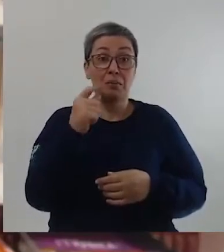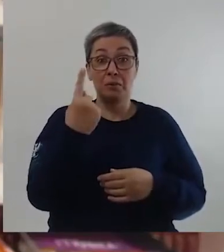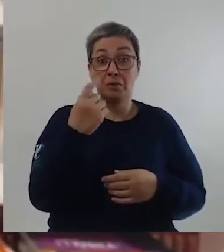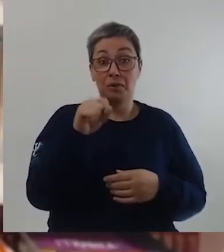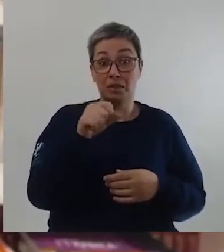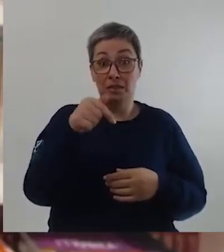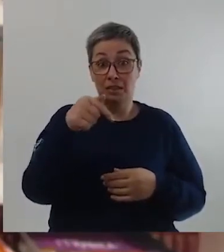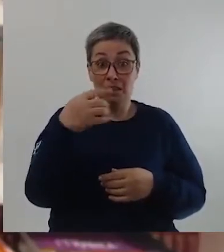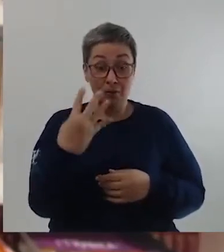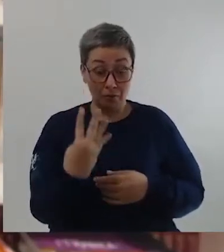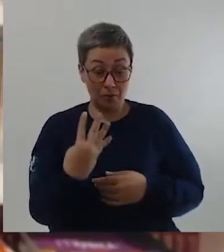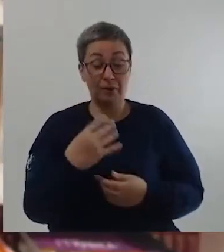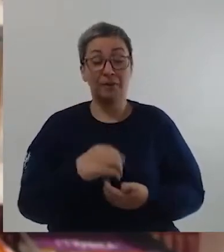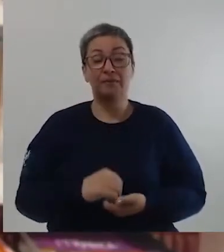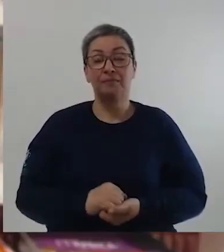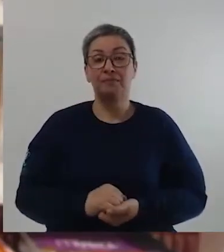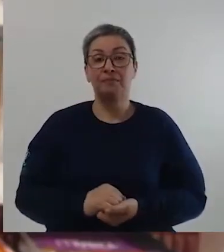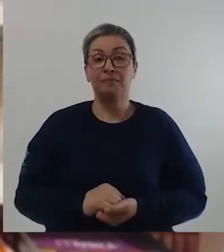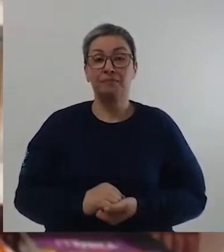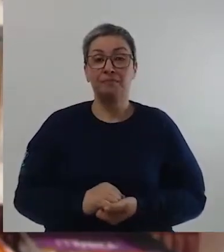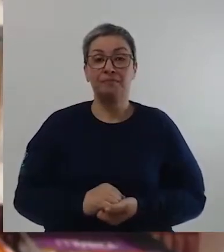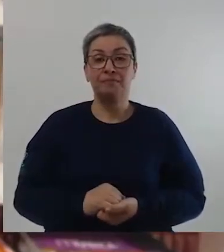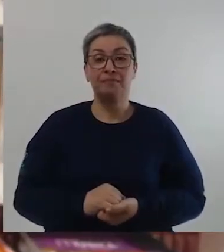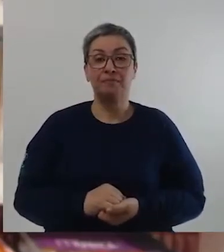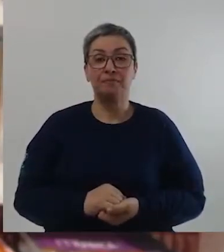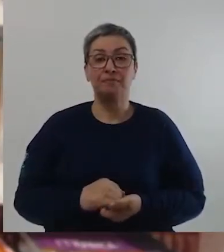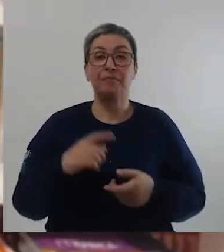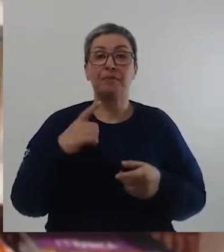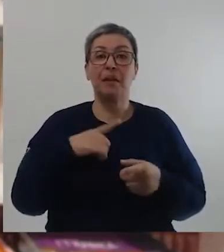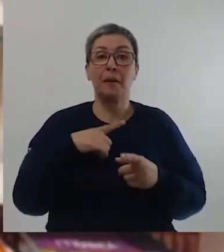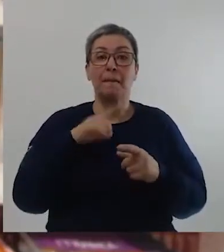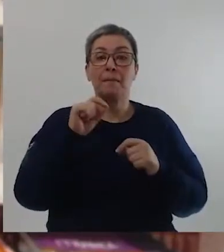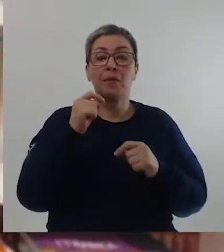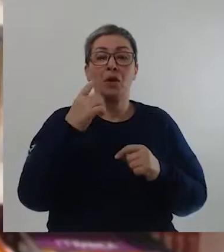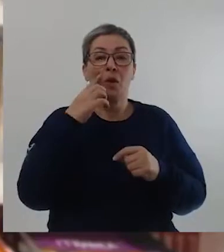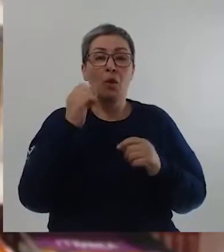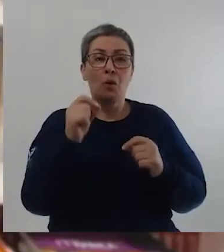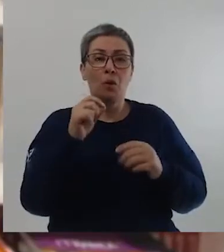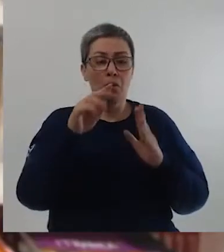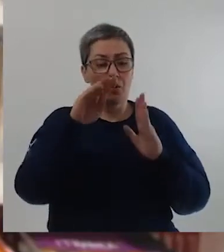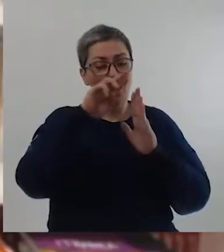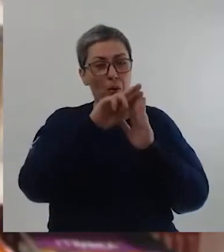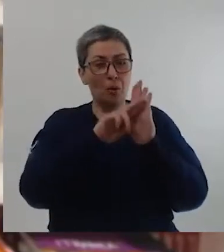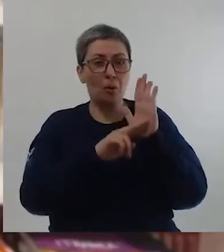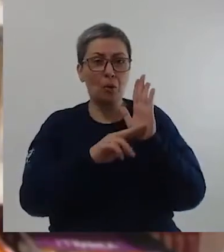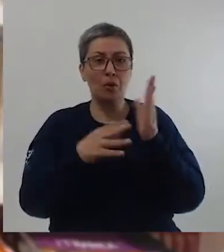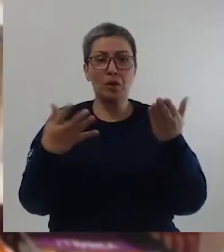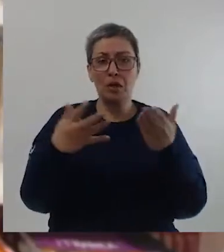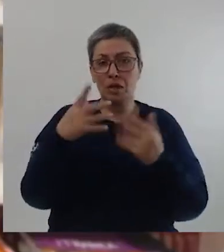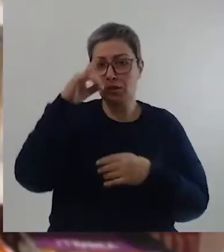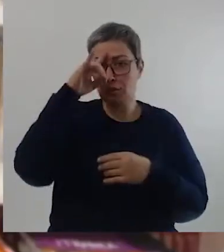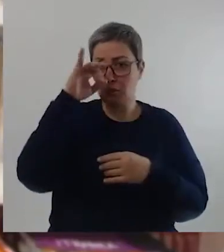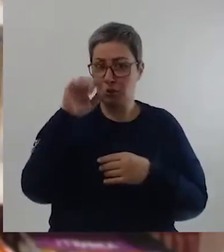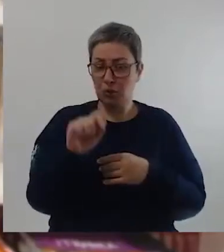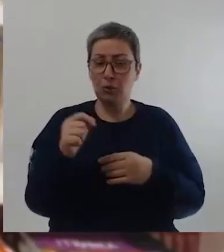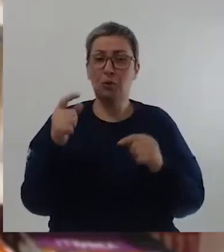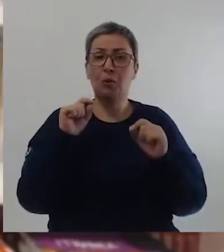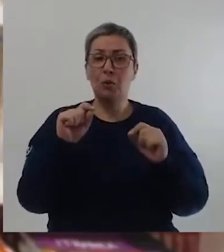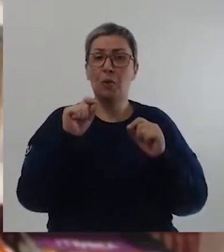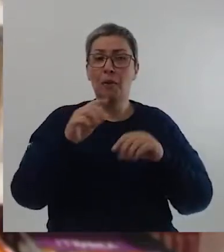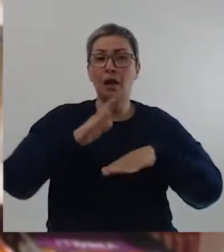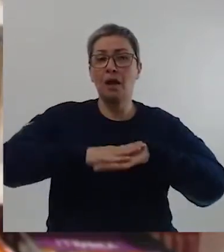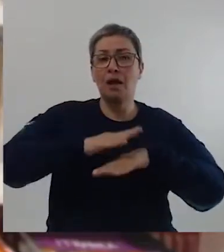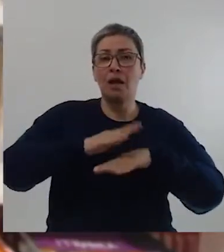de 1874 manda observar o regulamento desta a data